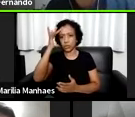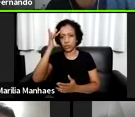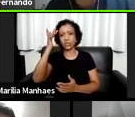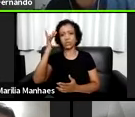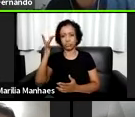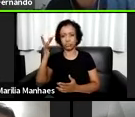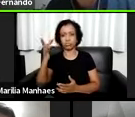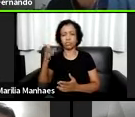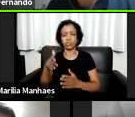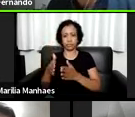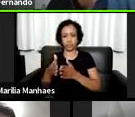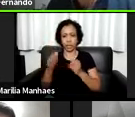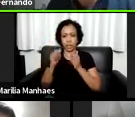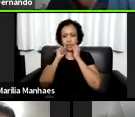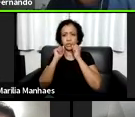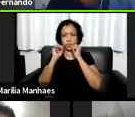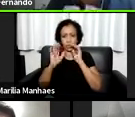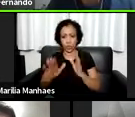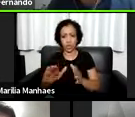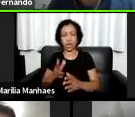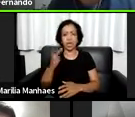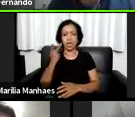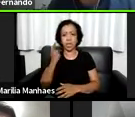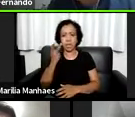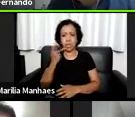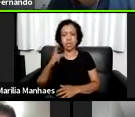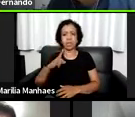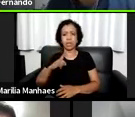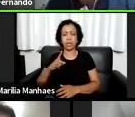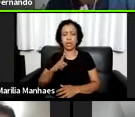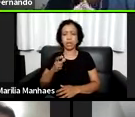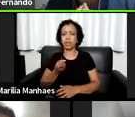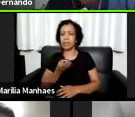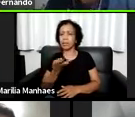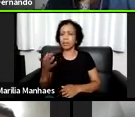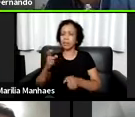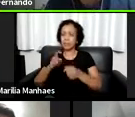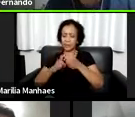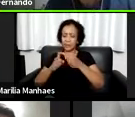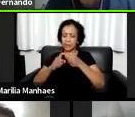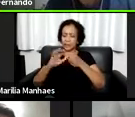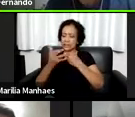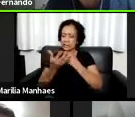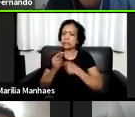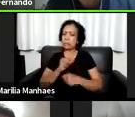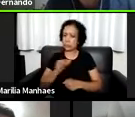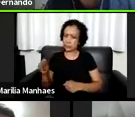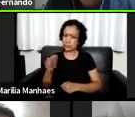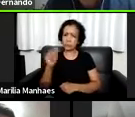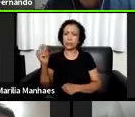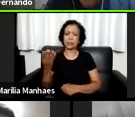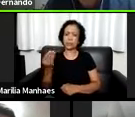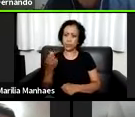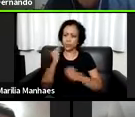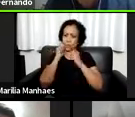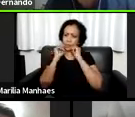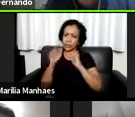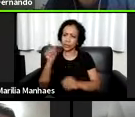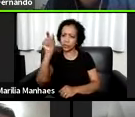pede orando oração pelo Ceará, que tem muitos casos lá no Ceará. Pedi oração, então, pelas